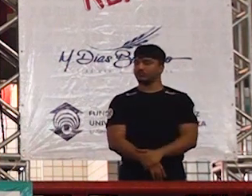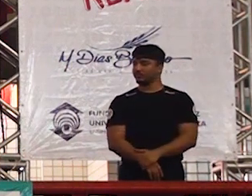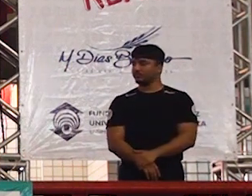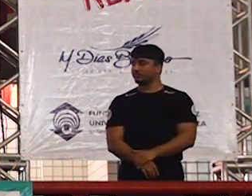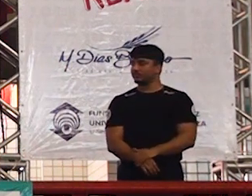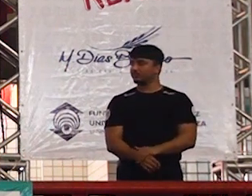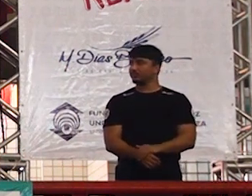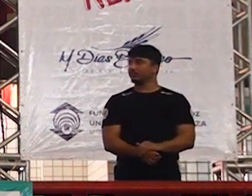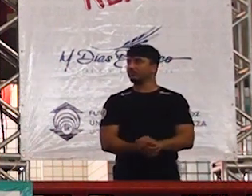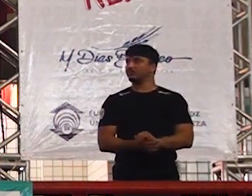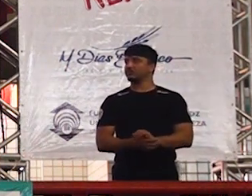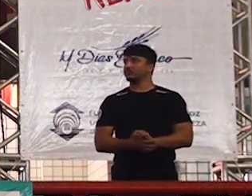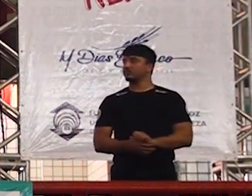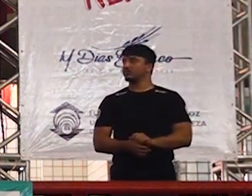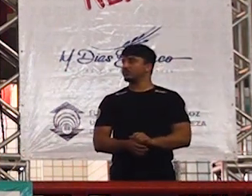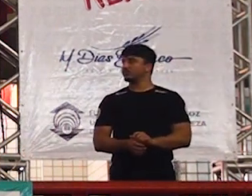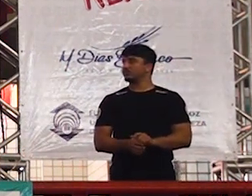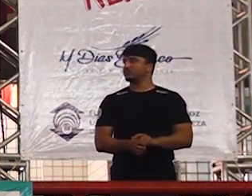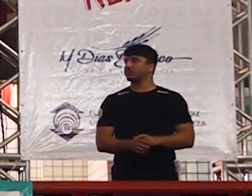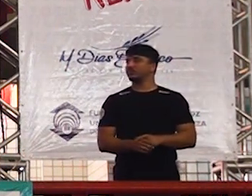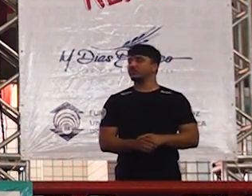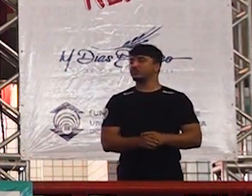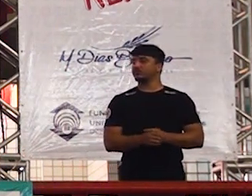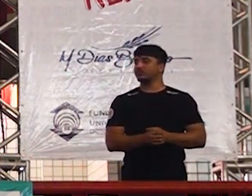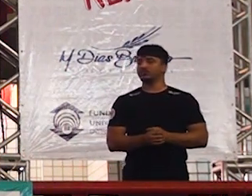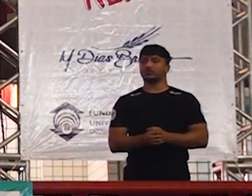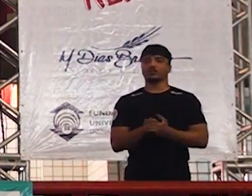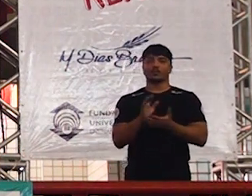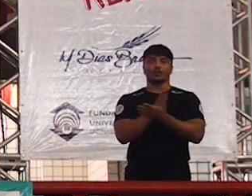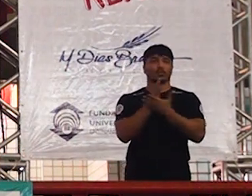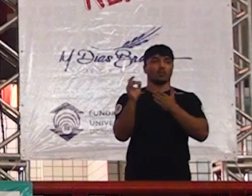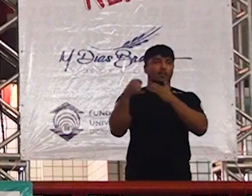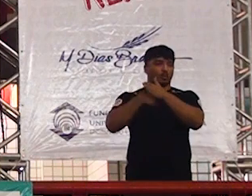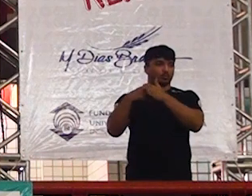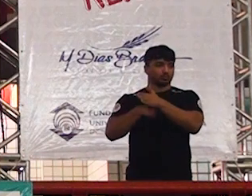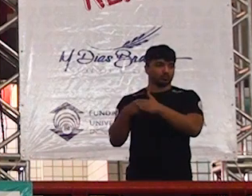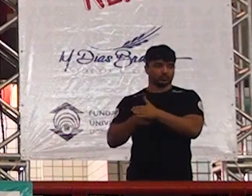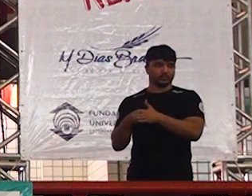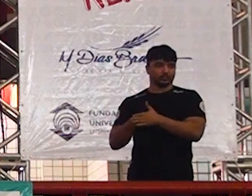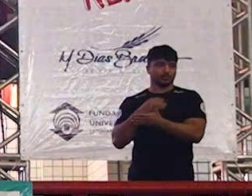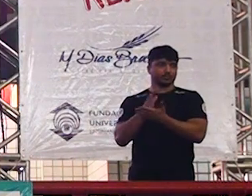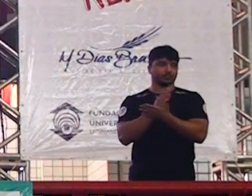Estamos chegando ao momento final e deixa eu ler algumas perguntinhas que chegaram aqui para mim. Espera aí.